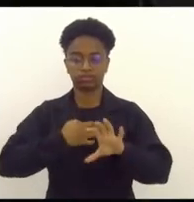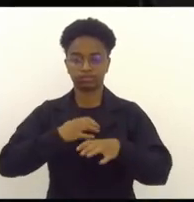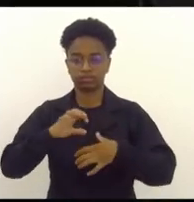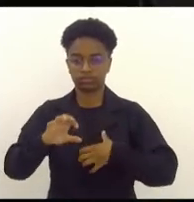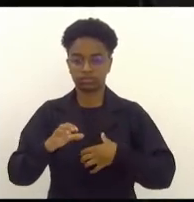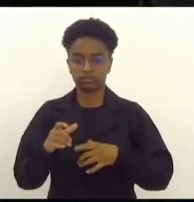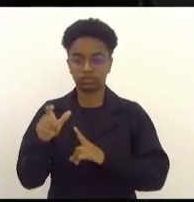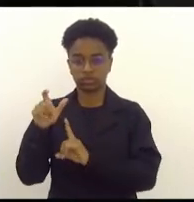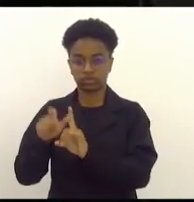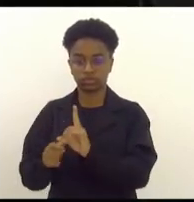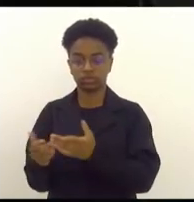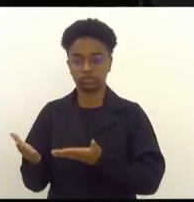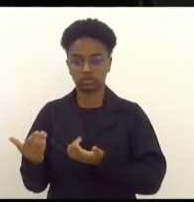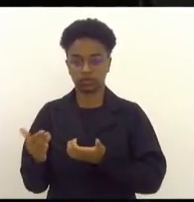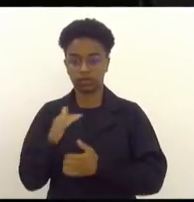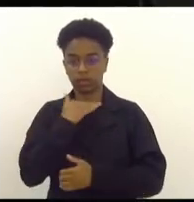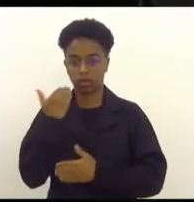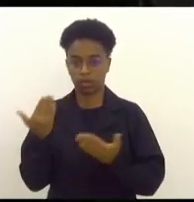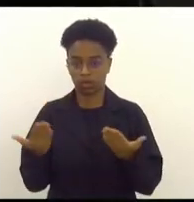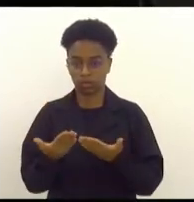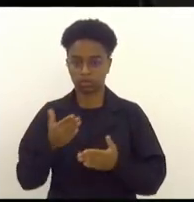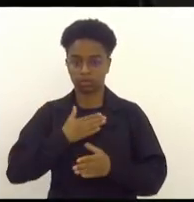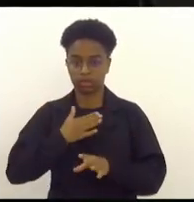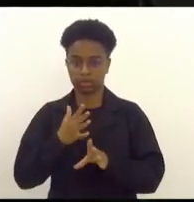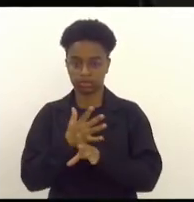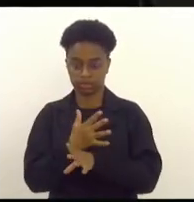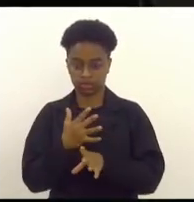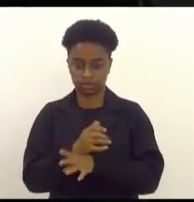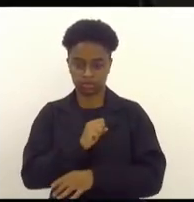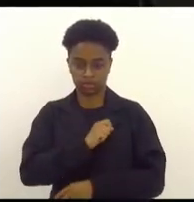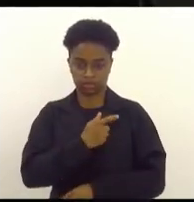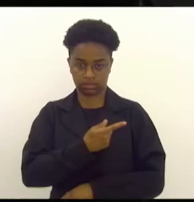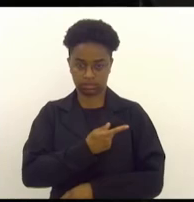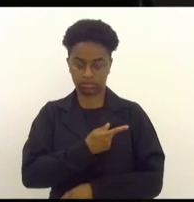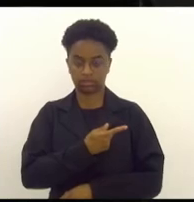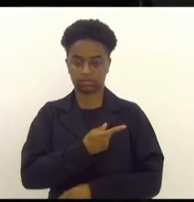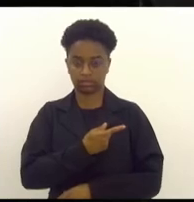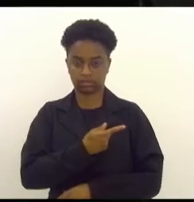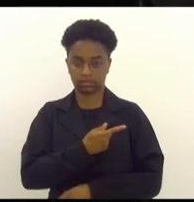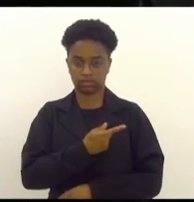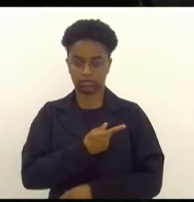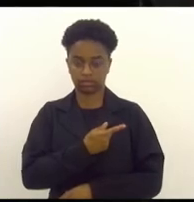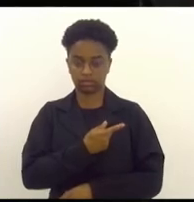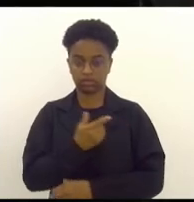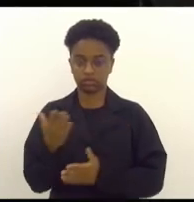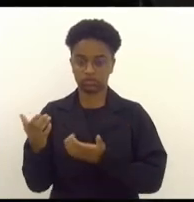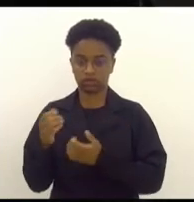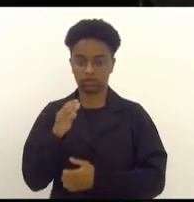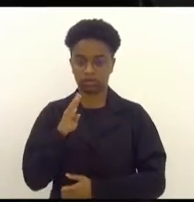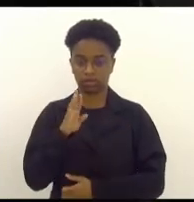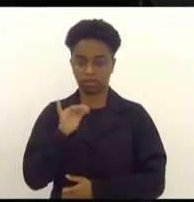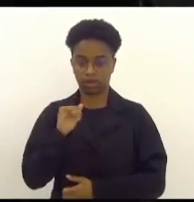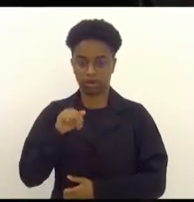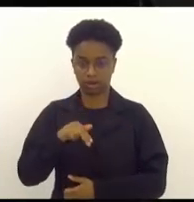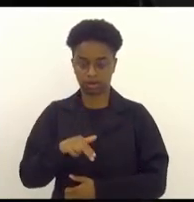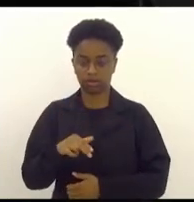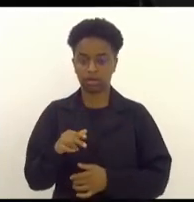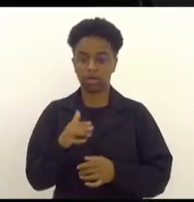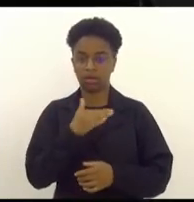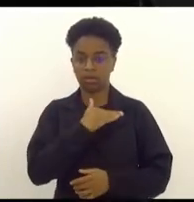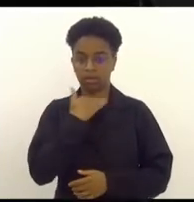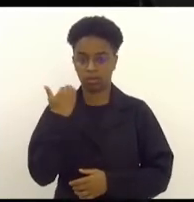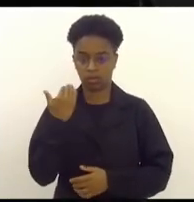a um jovem que morreu hoje na minha cidade São Gonçalo jovem Brayan Ferreira que foi